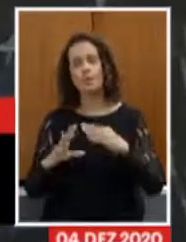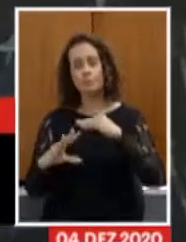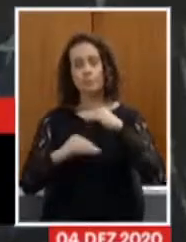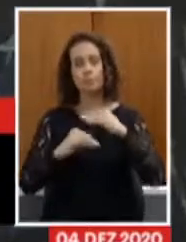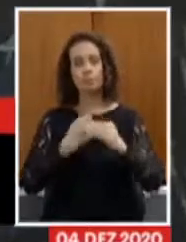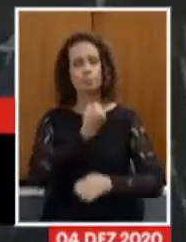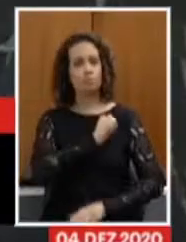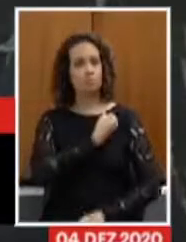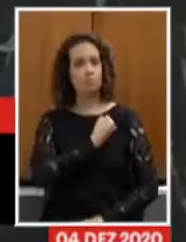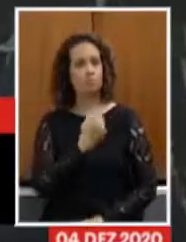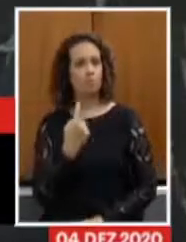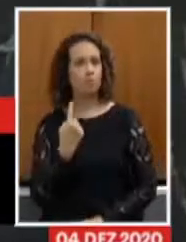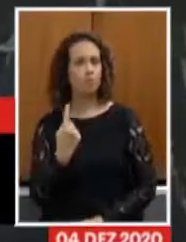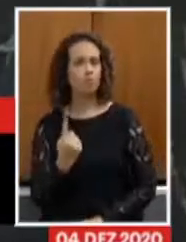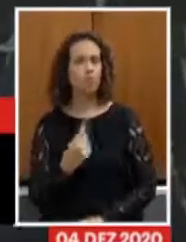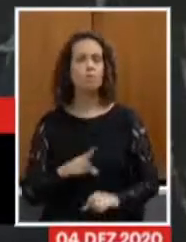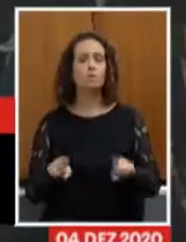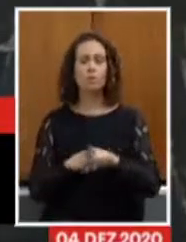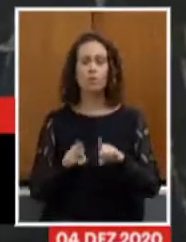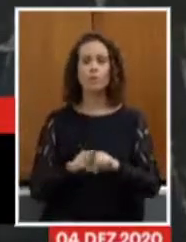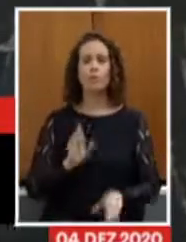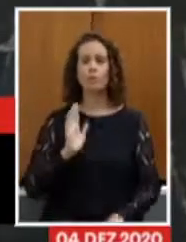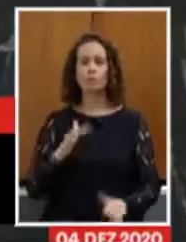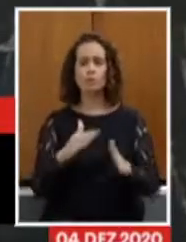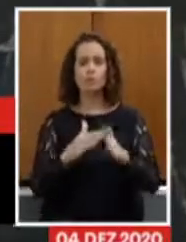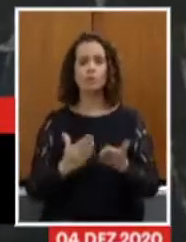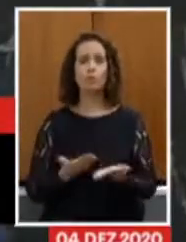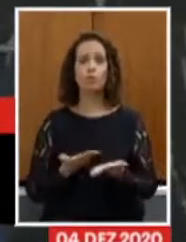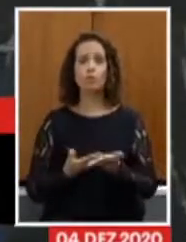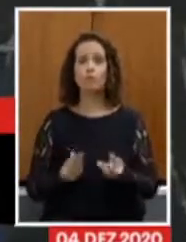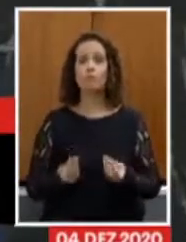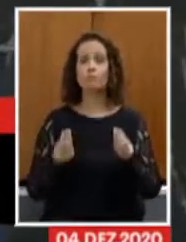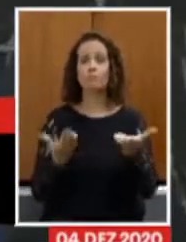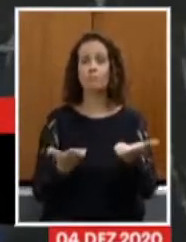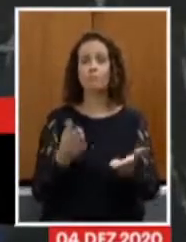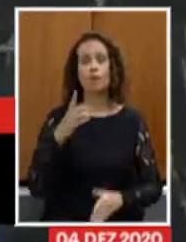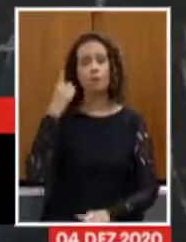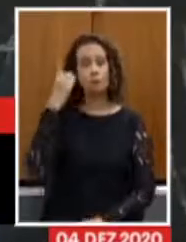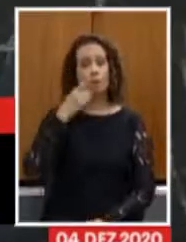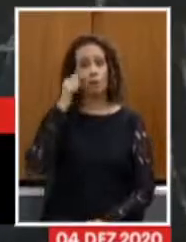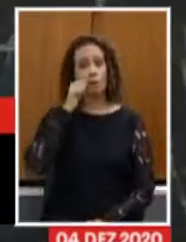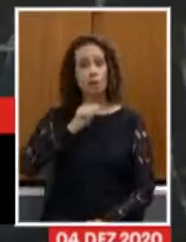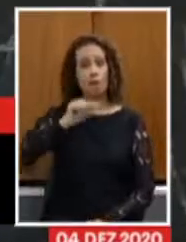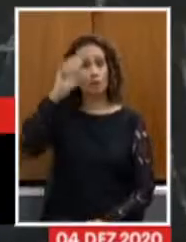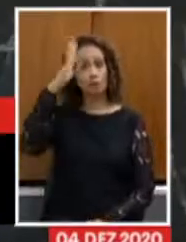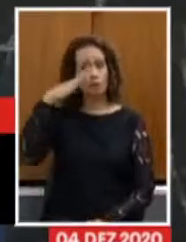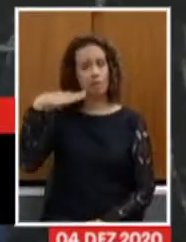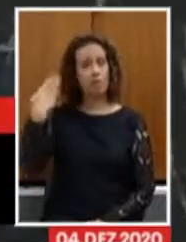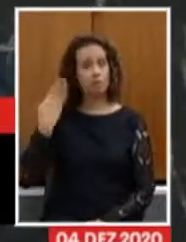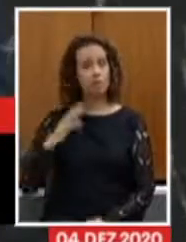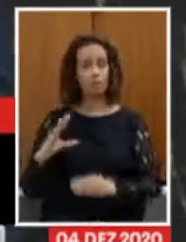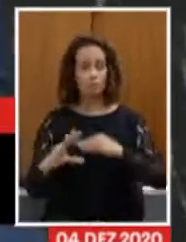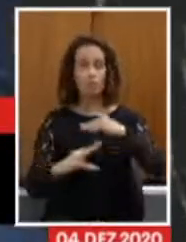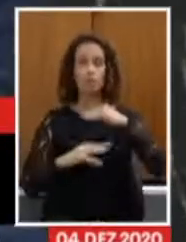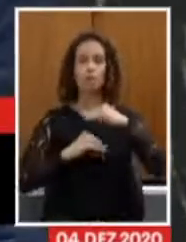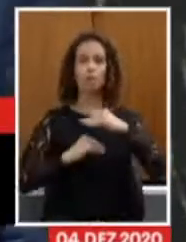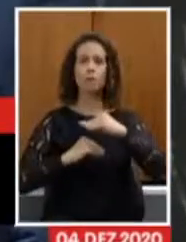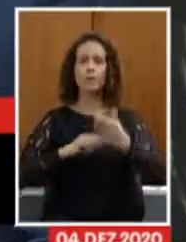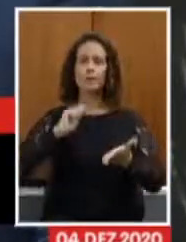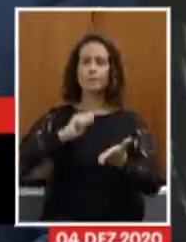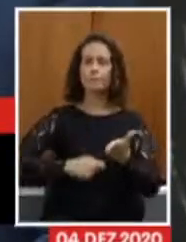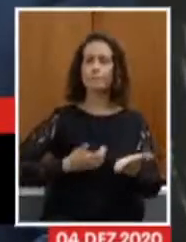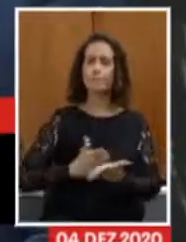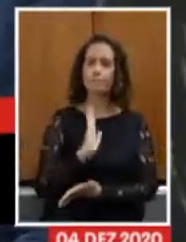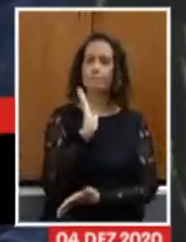1, assim como encaminhou a deputada Beatriz, que é uma emenda autorizativa, nós estamos